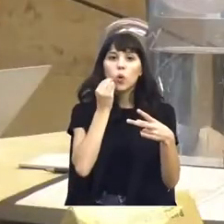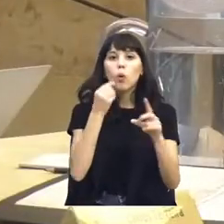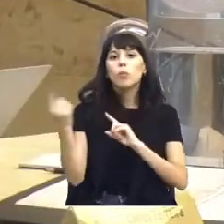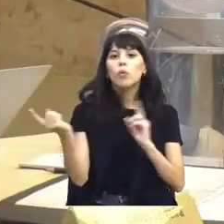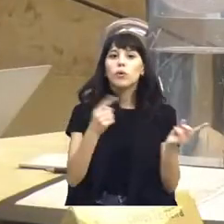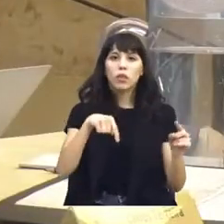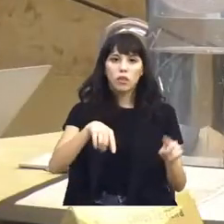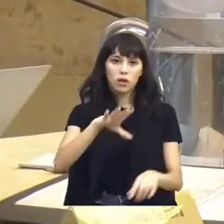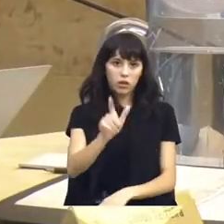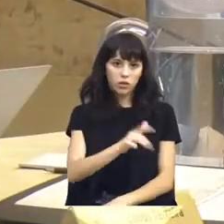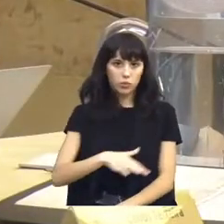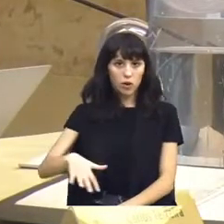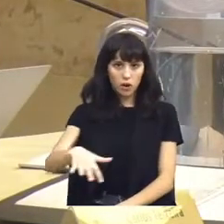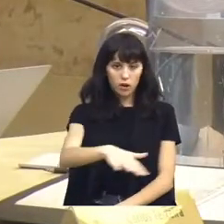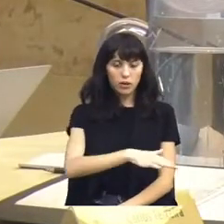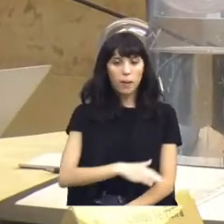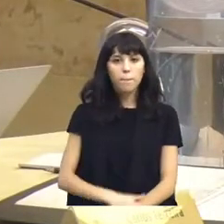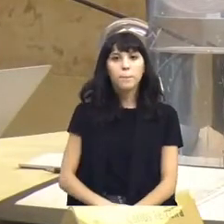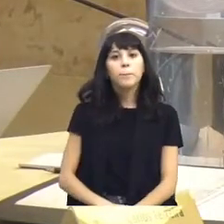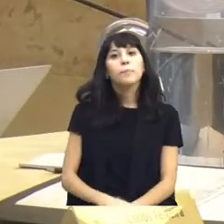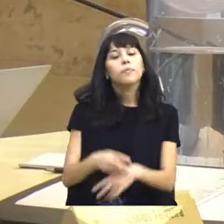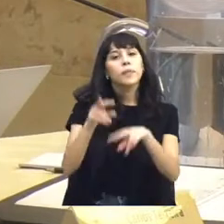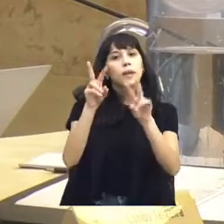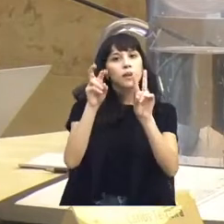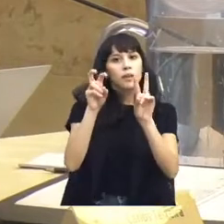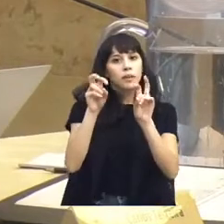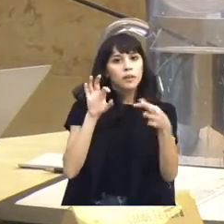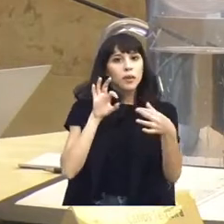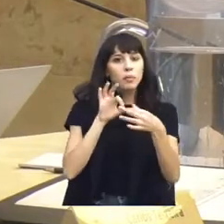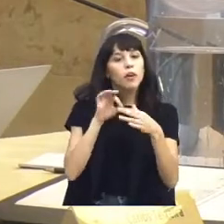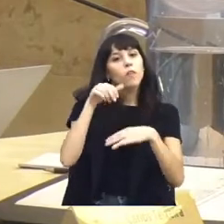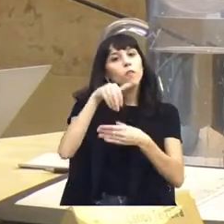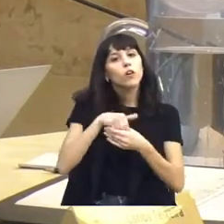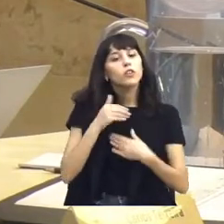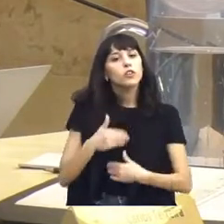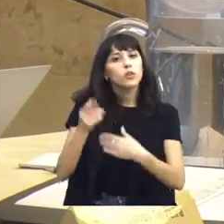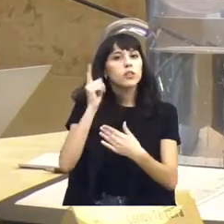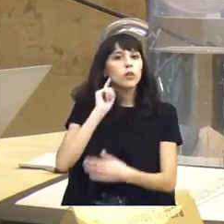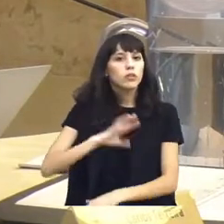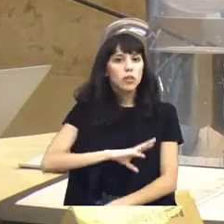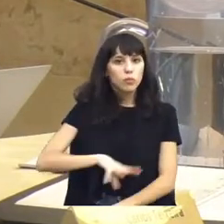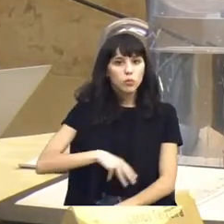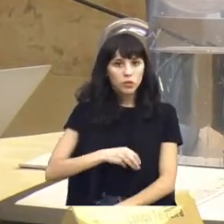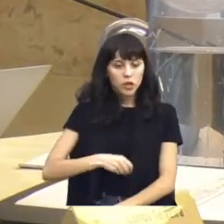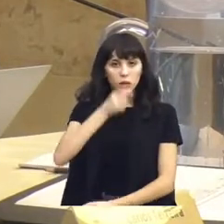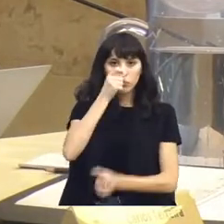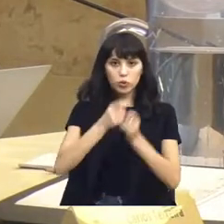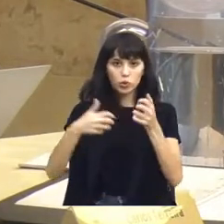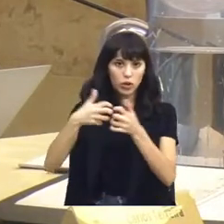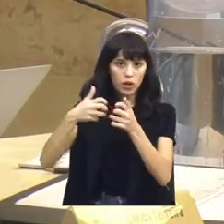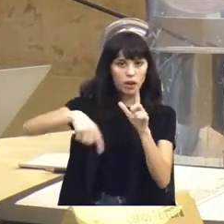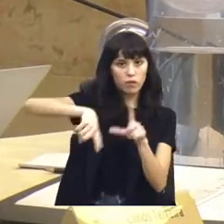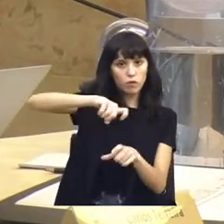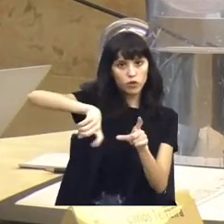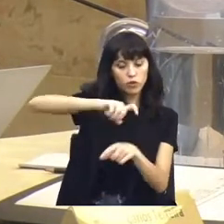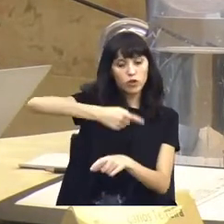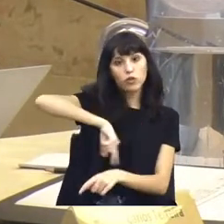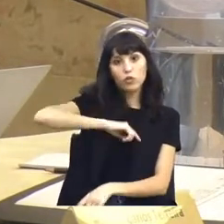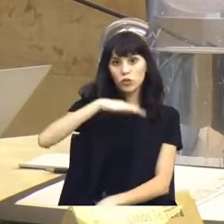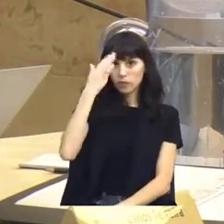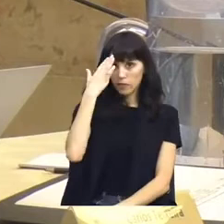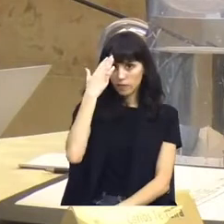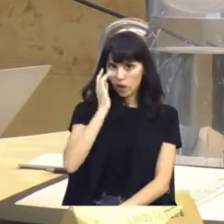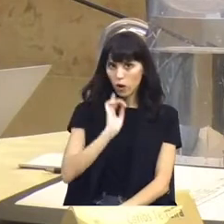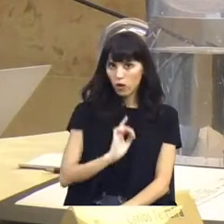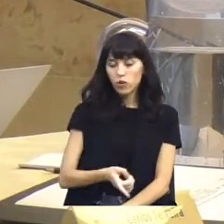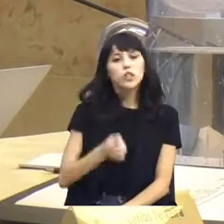Lisboa No que diz respeito ao voto saudação pelo dia mundial de refugiado nós consideramos que